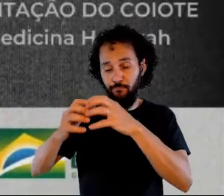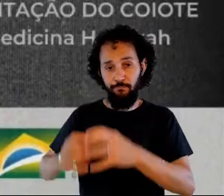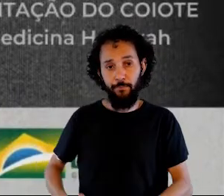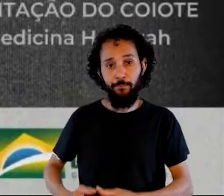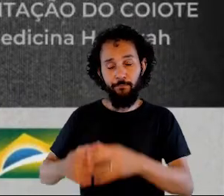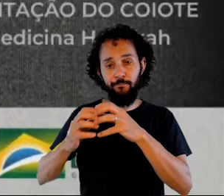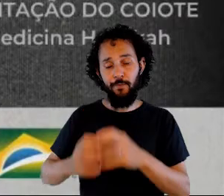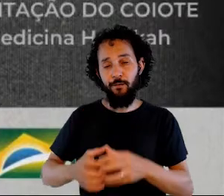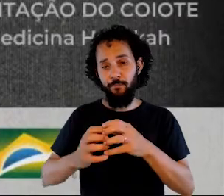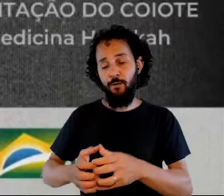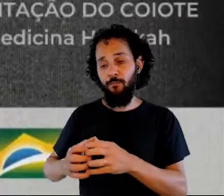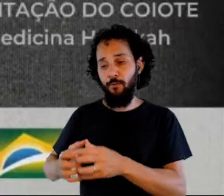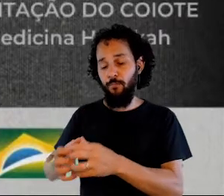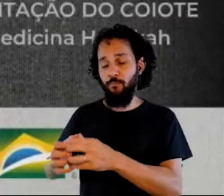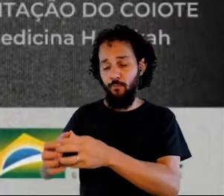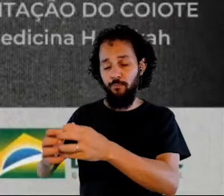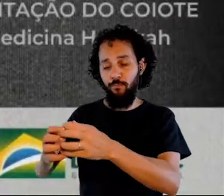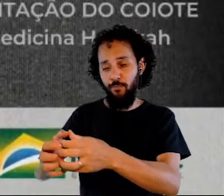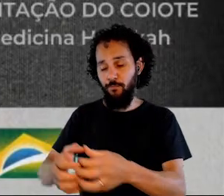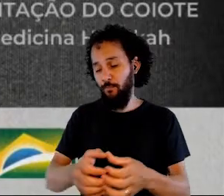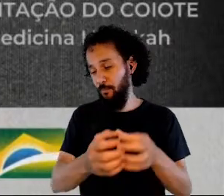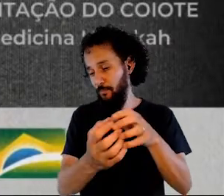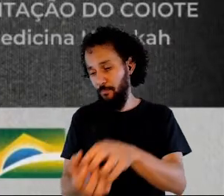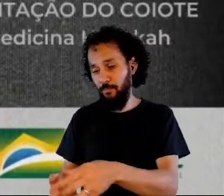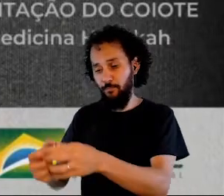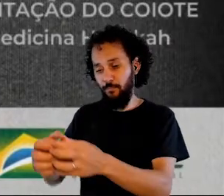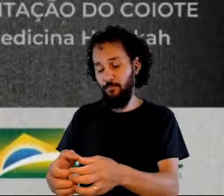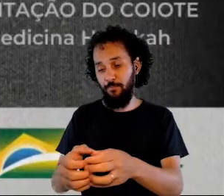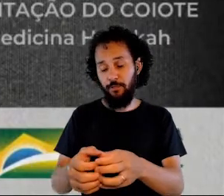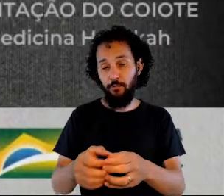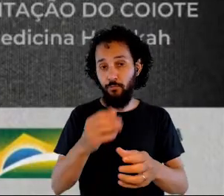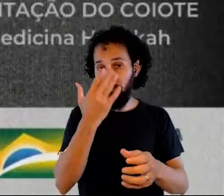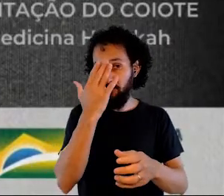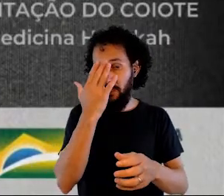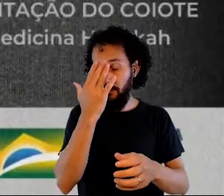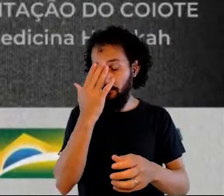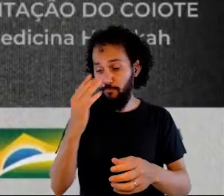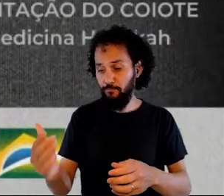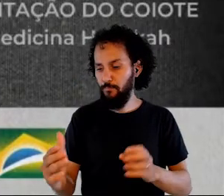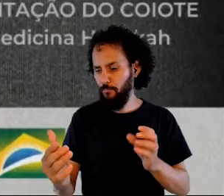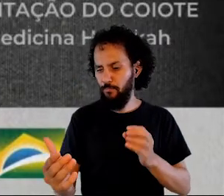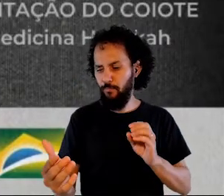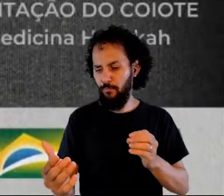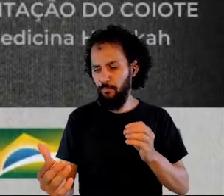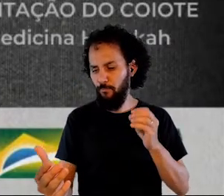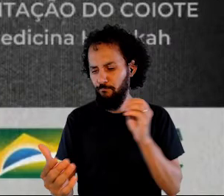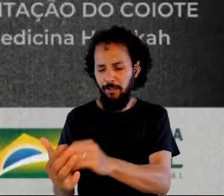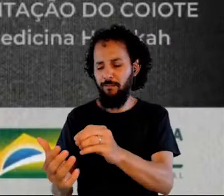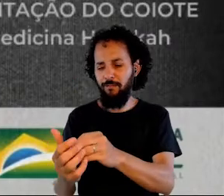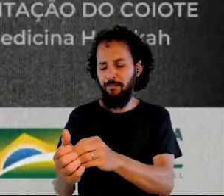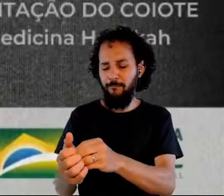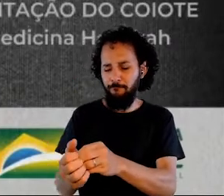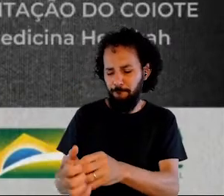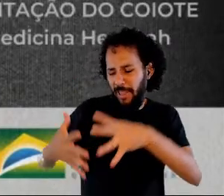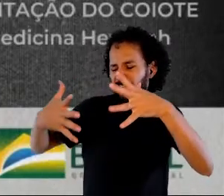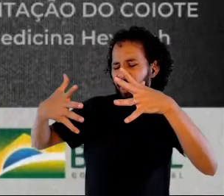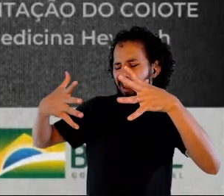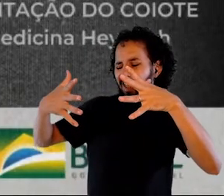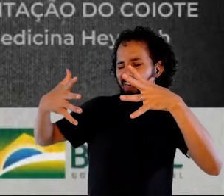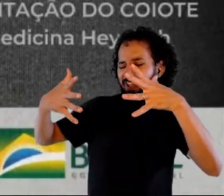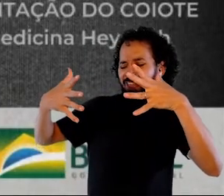direção do espelho, partindo em vários